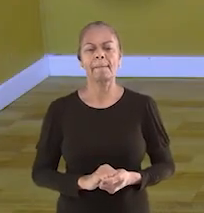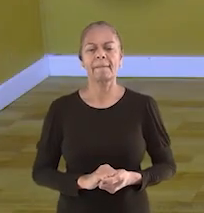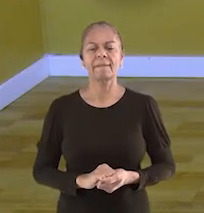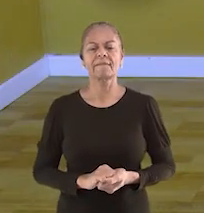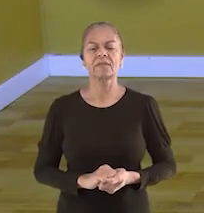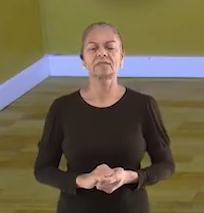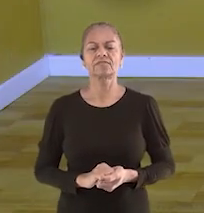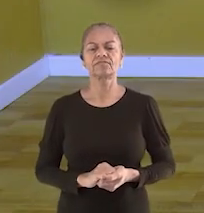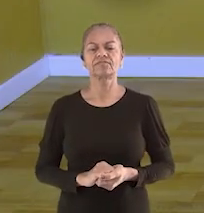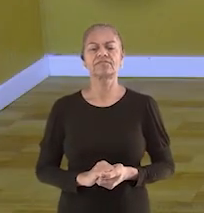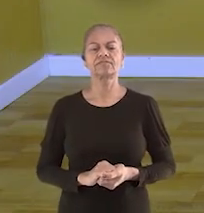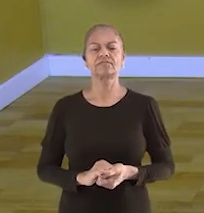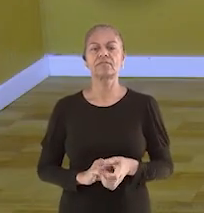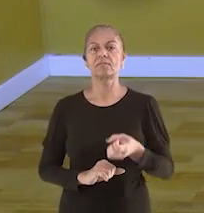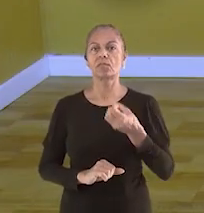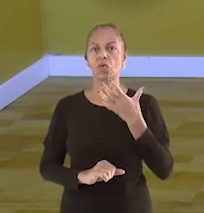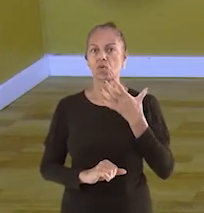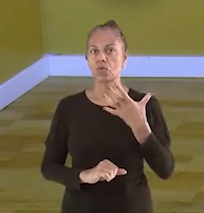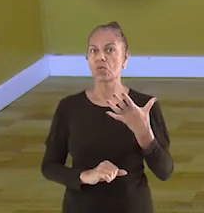Boa. Vamos lá.